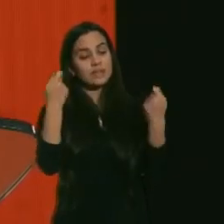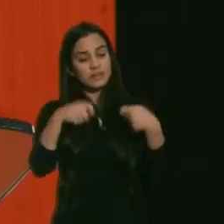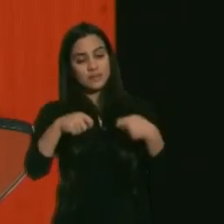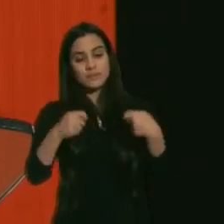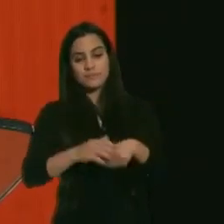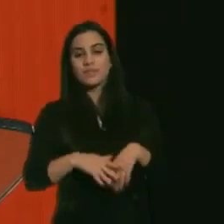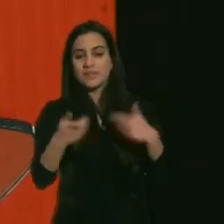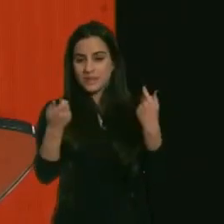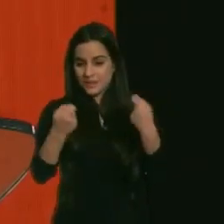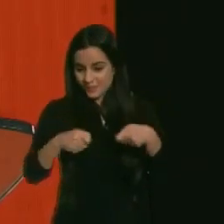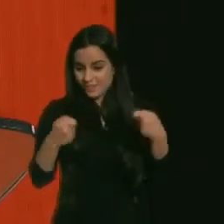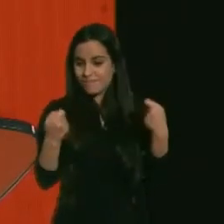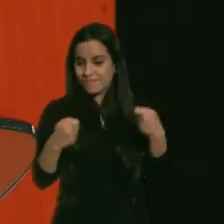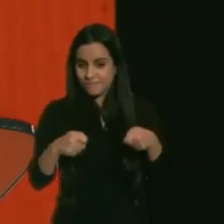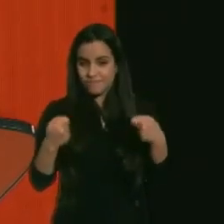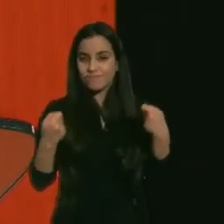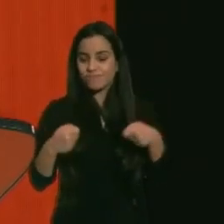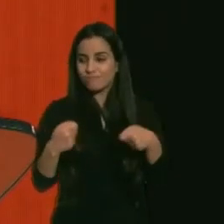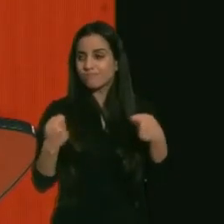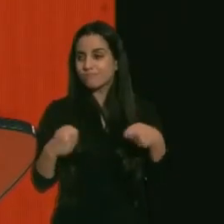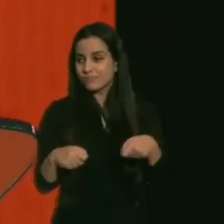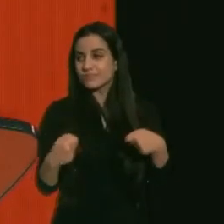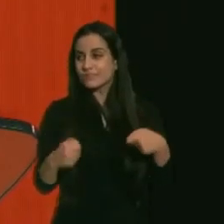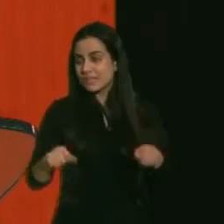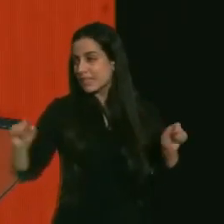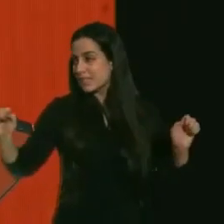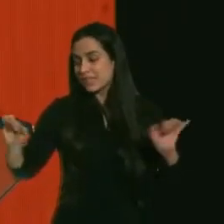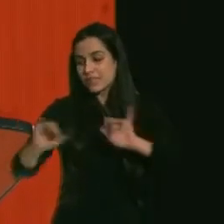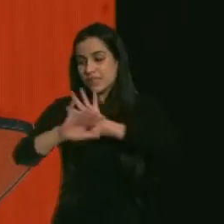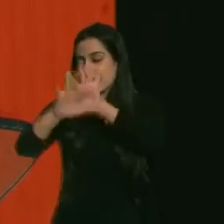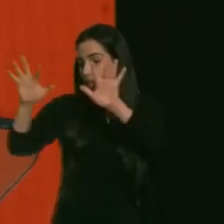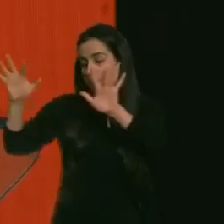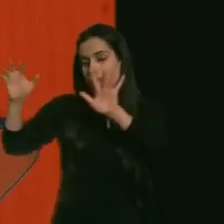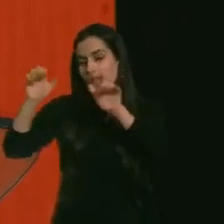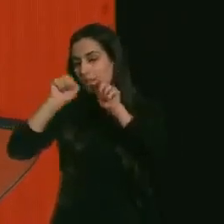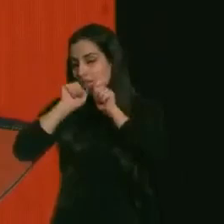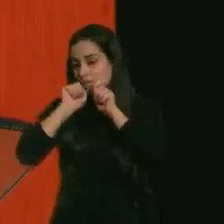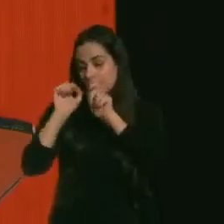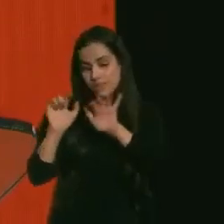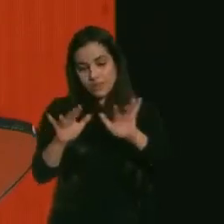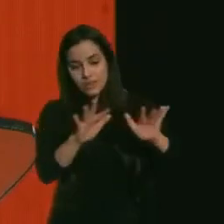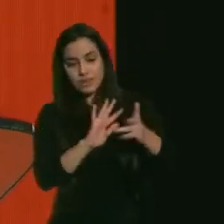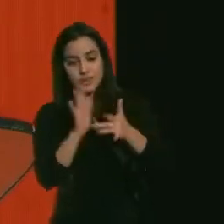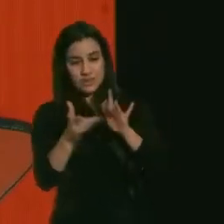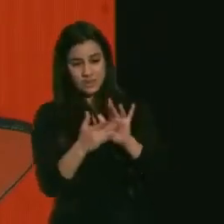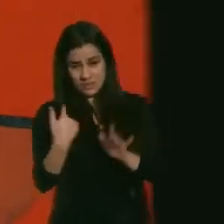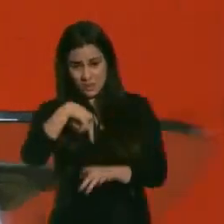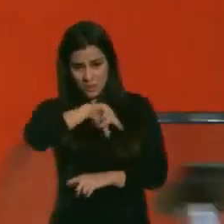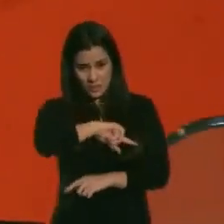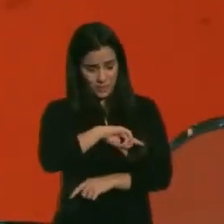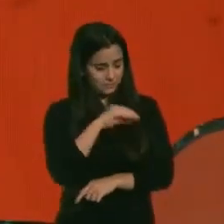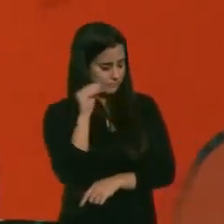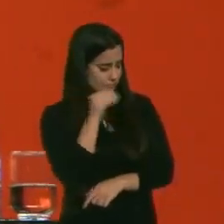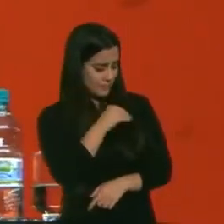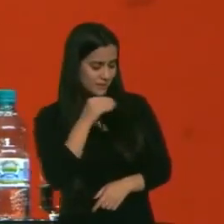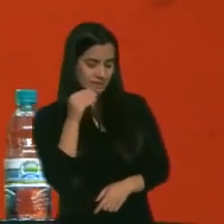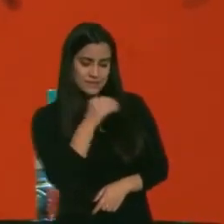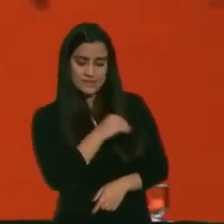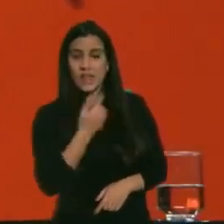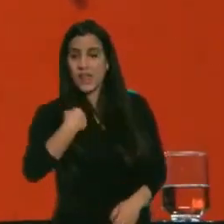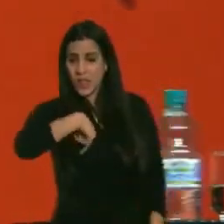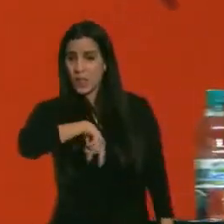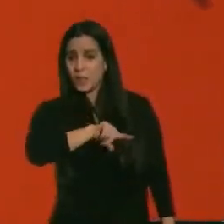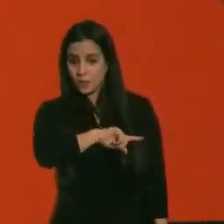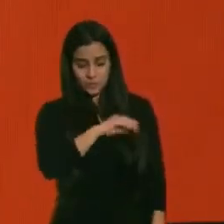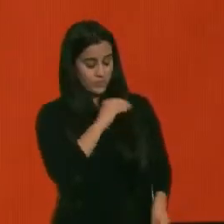e carecem da glória e da graça de Jesus. Nós somos miseráveis, segundo a palavra. Nós